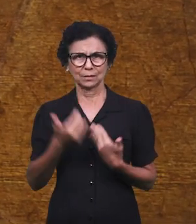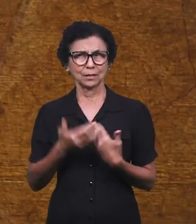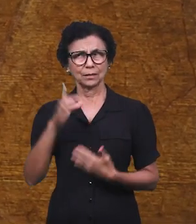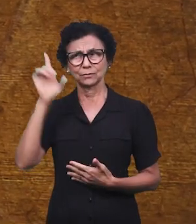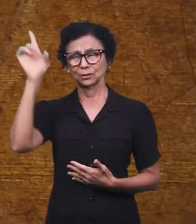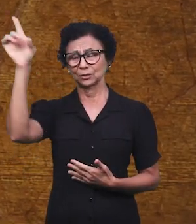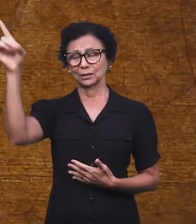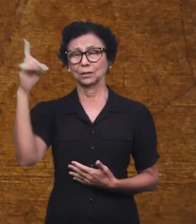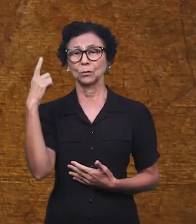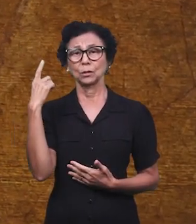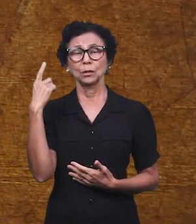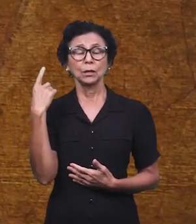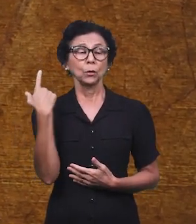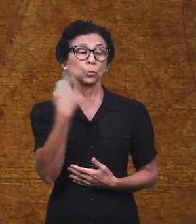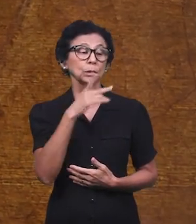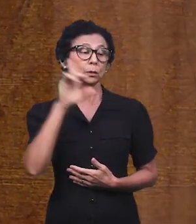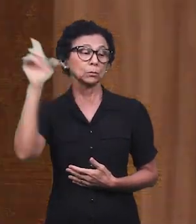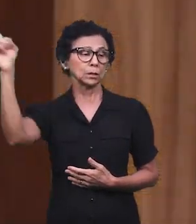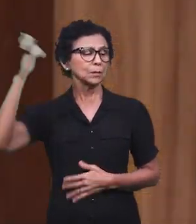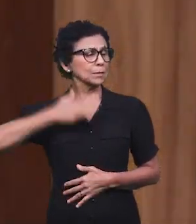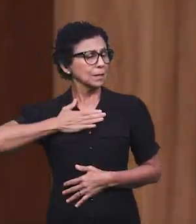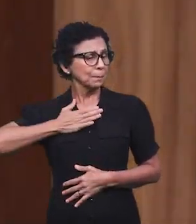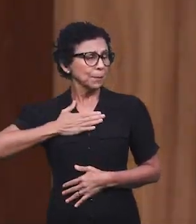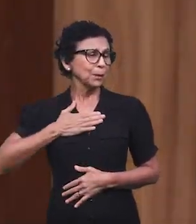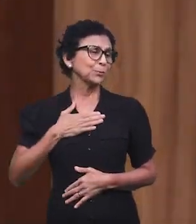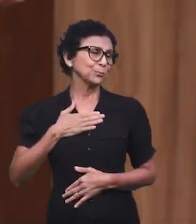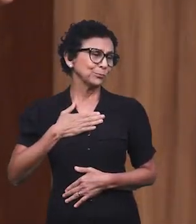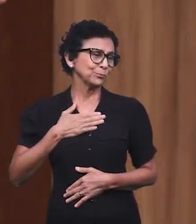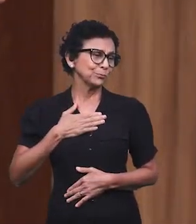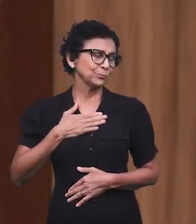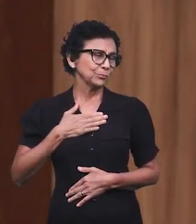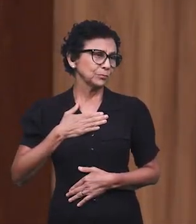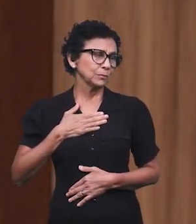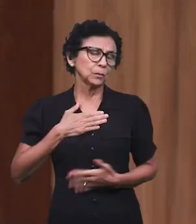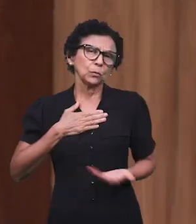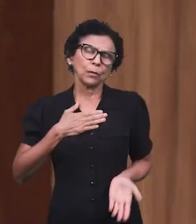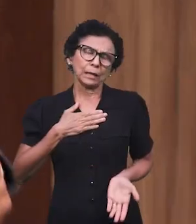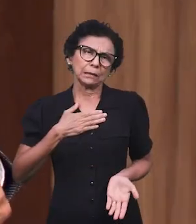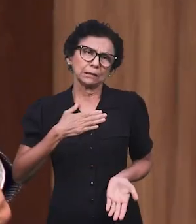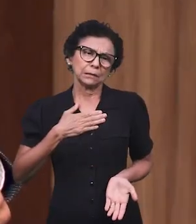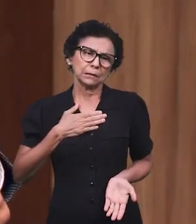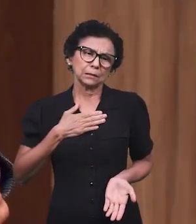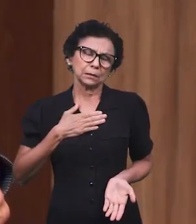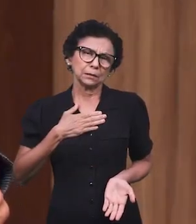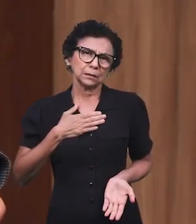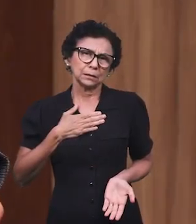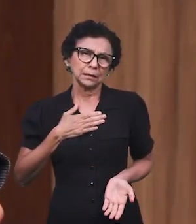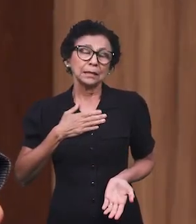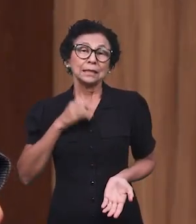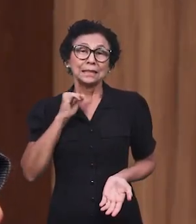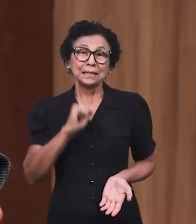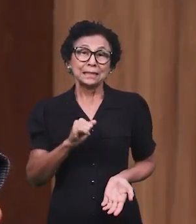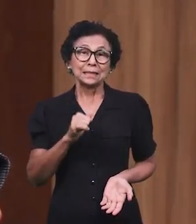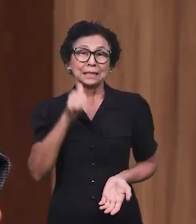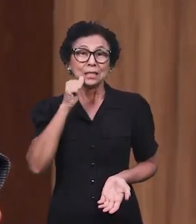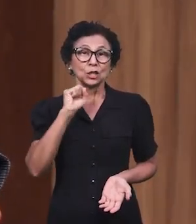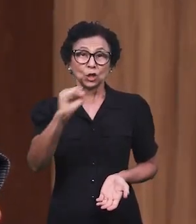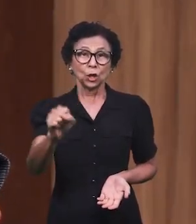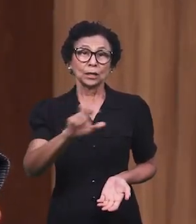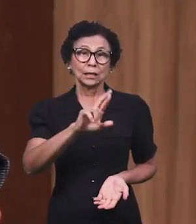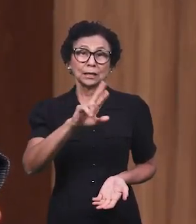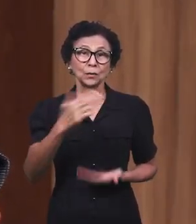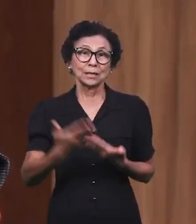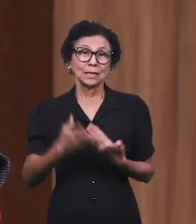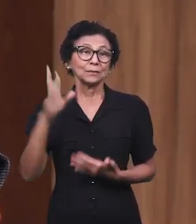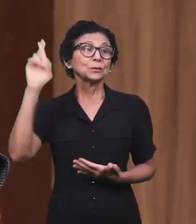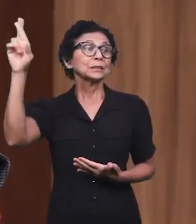Deus é o meu Deus. E se não é? Não, minha sogra não é uma serva do Senhor. Como é que eu faço com esse relacionamento?